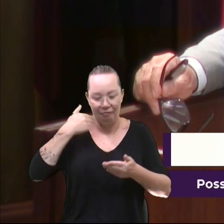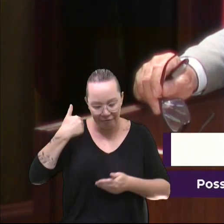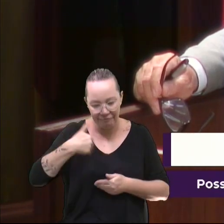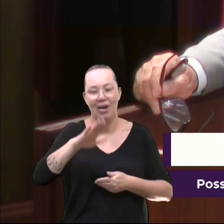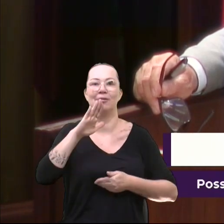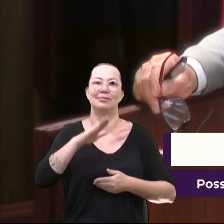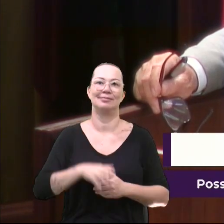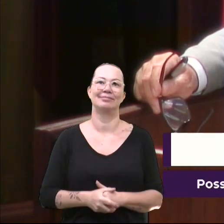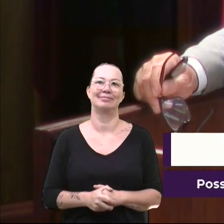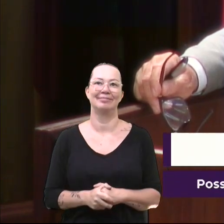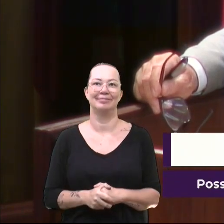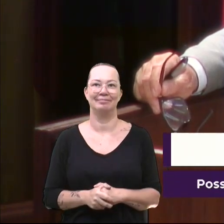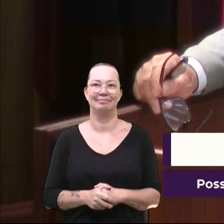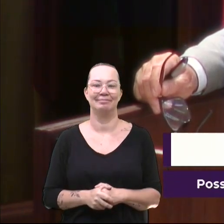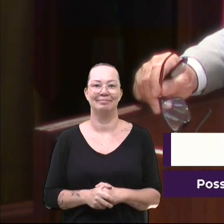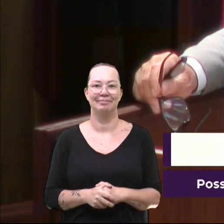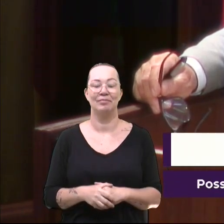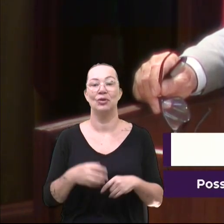Porque